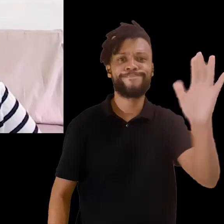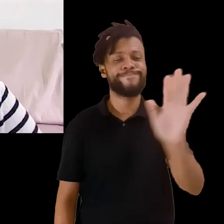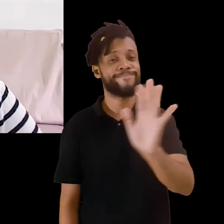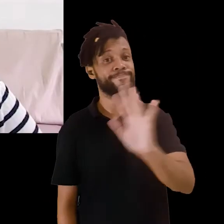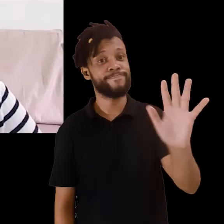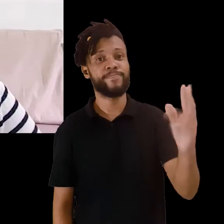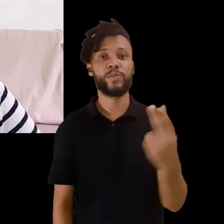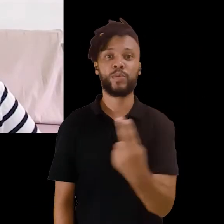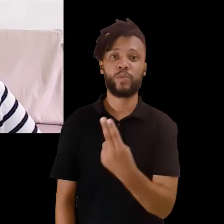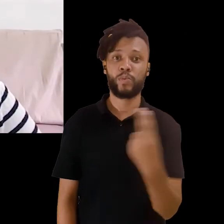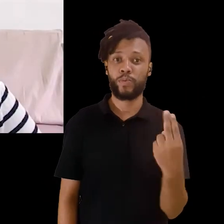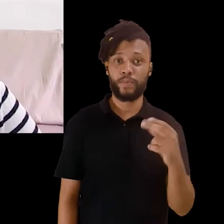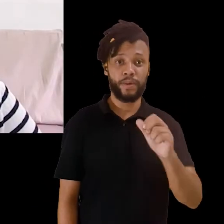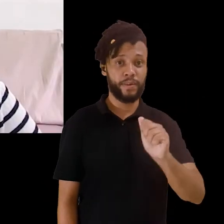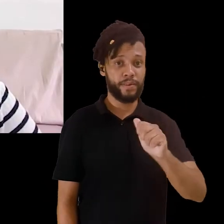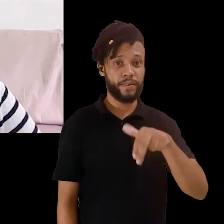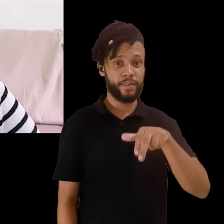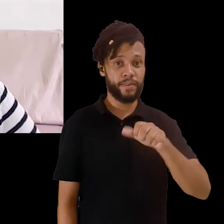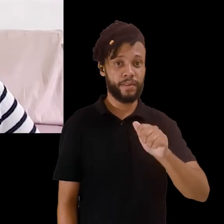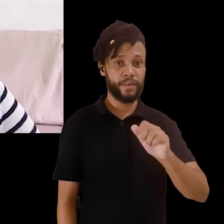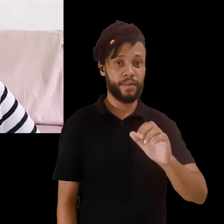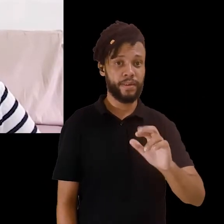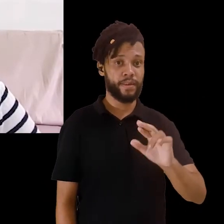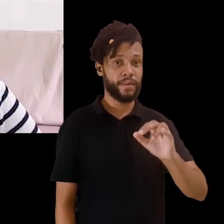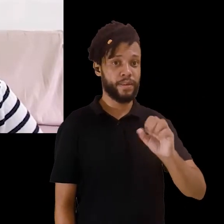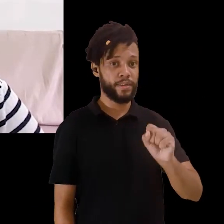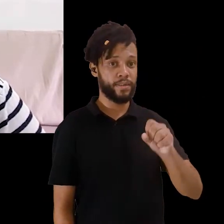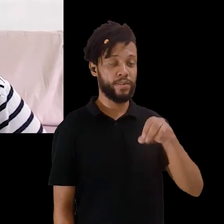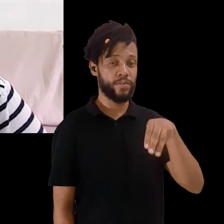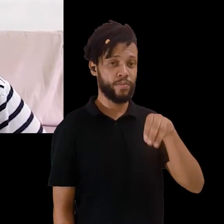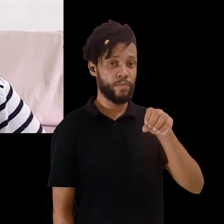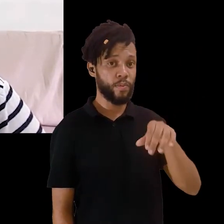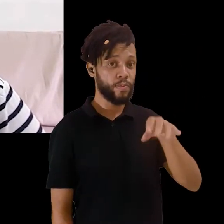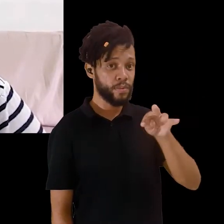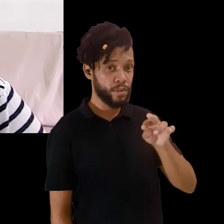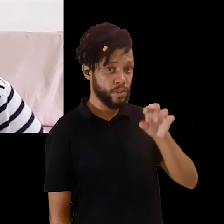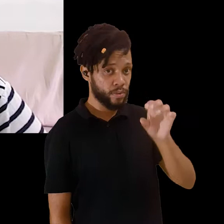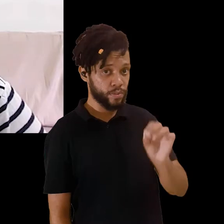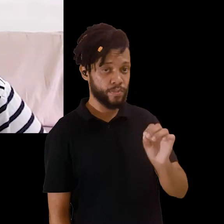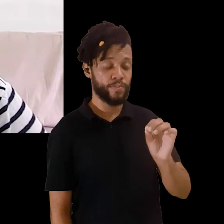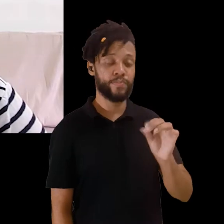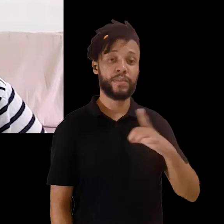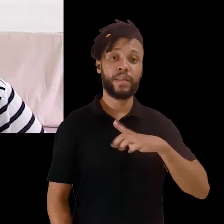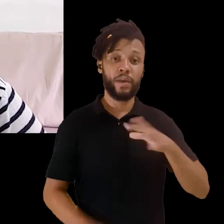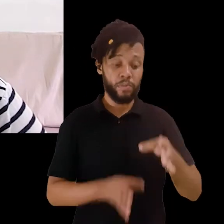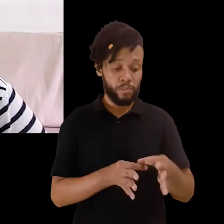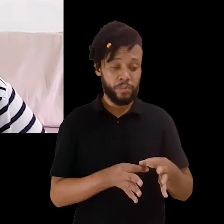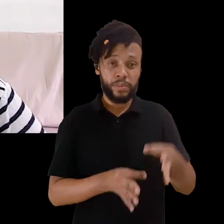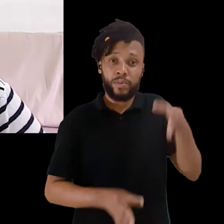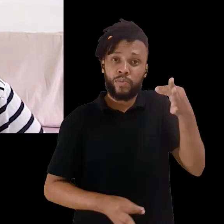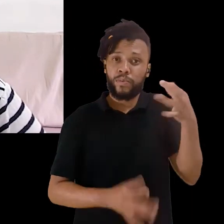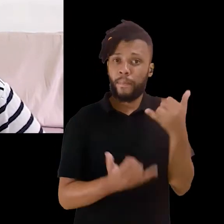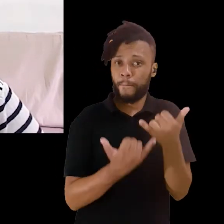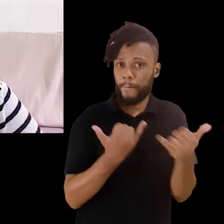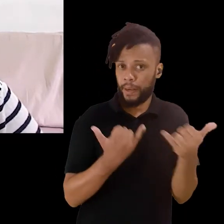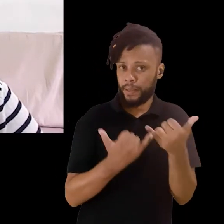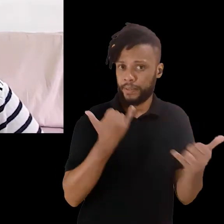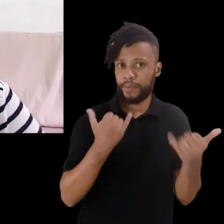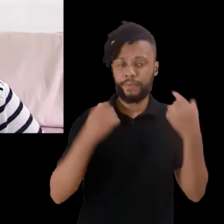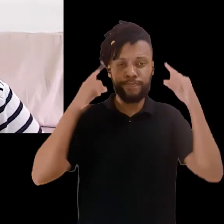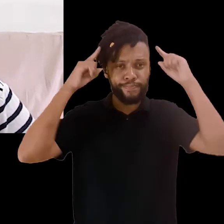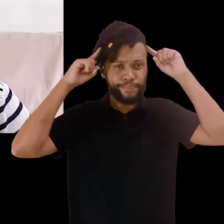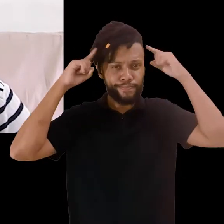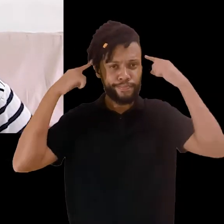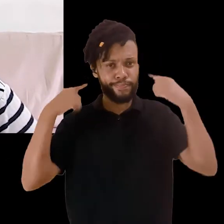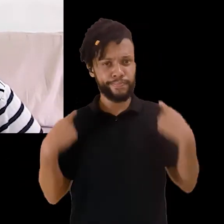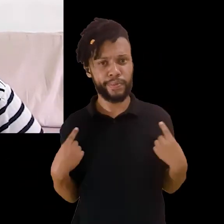Olá, eu sou Ana Cris Monteiro, da Ouro Verde Produções. Tenho estatura mediana, pele branca, cabelos castanhos